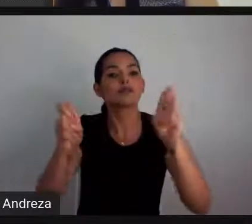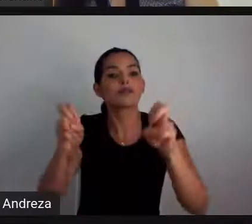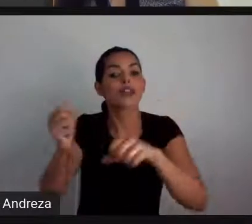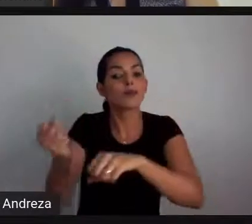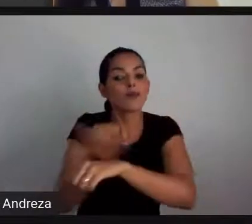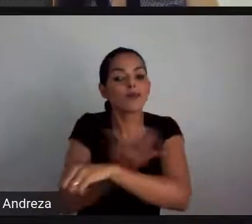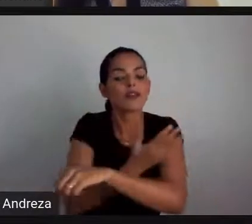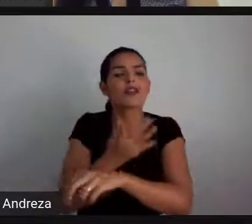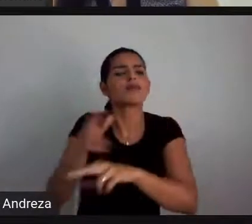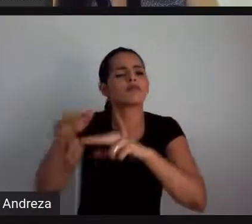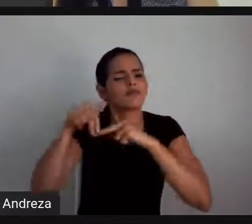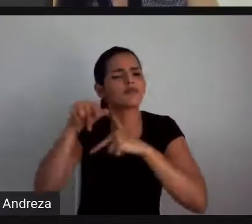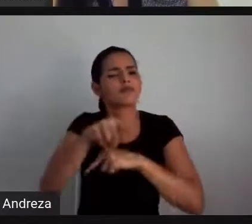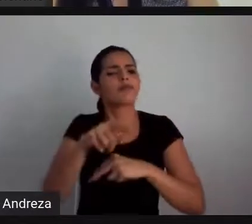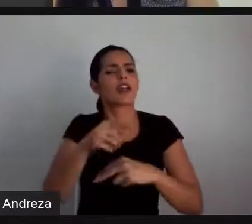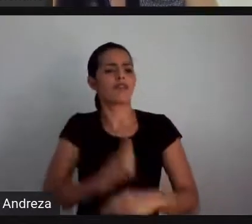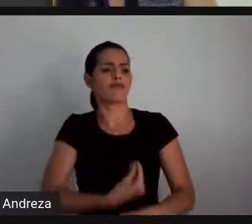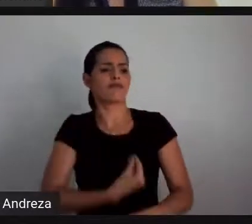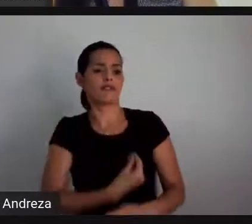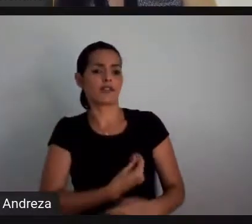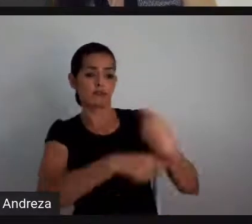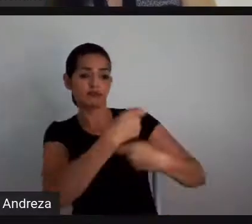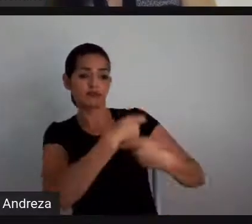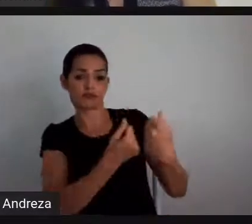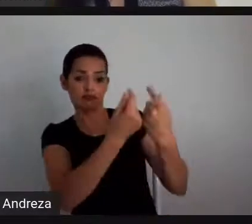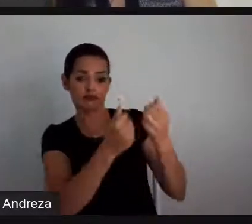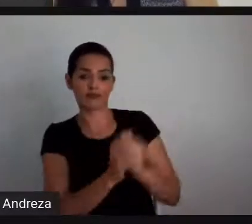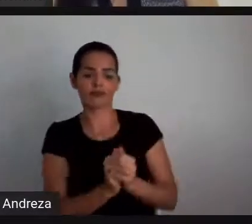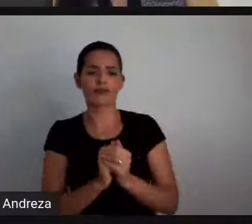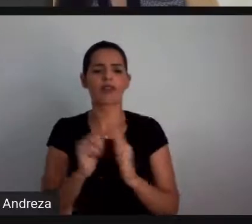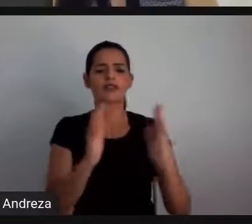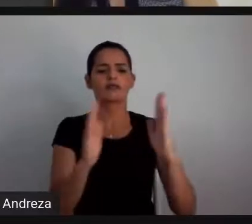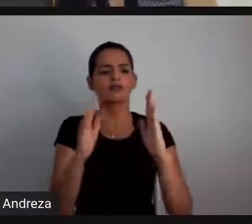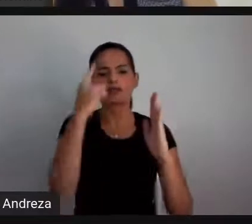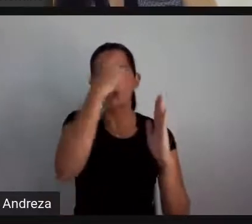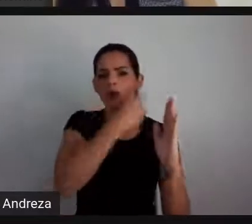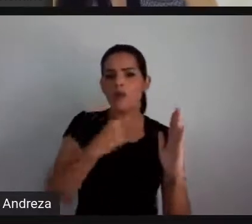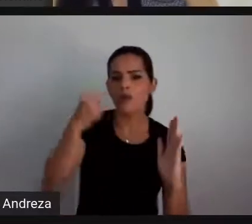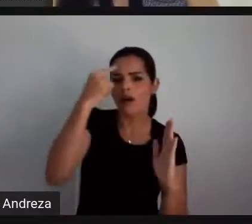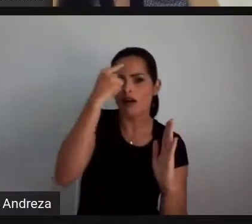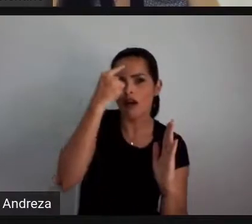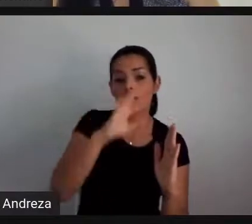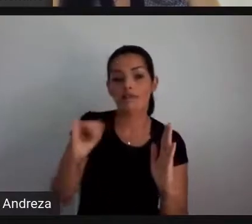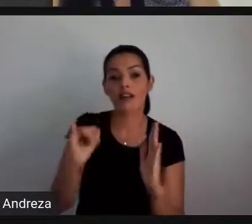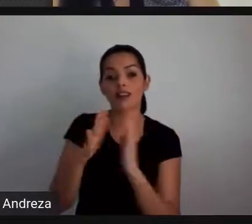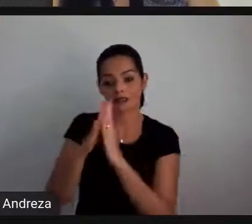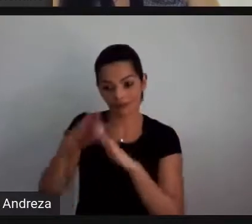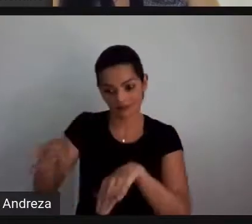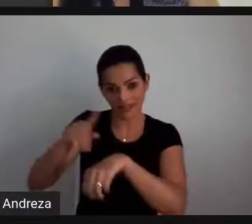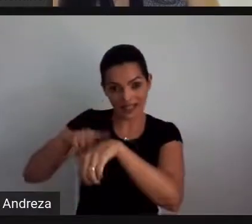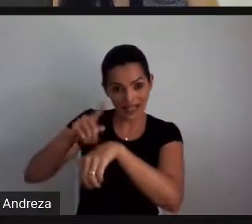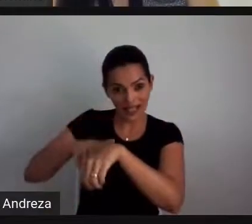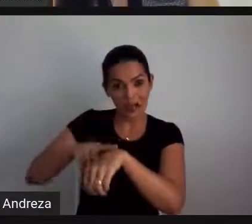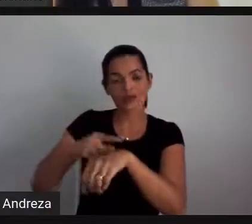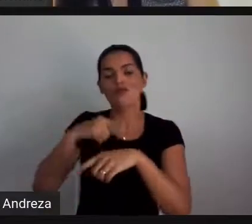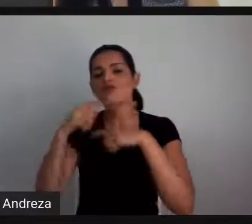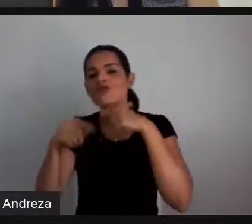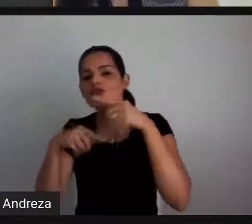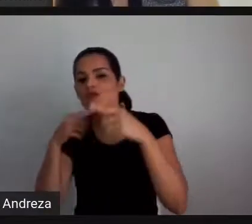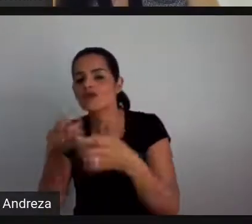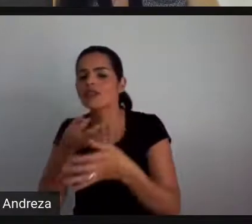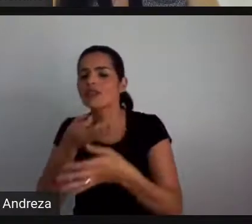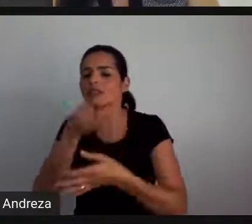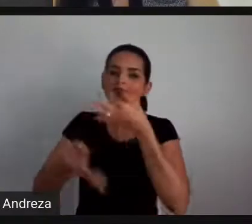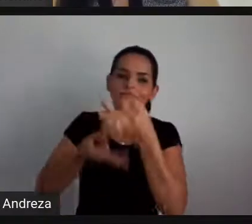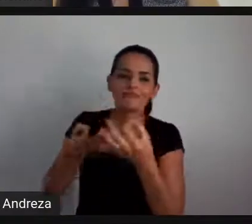A nossa live vai ter aproximadamente 1 hora e a gente vai ter um espaço para dúvidas, comentários, então depois a gente vai ter essa troca.